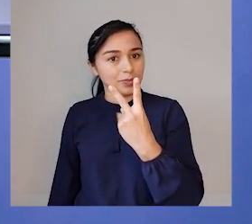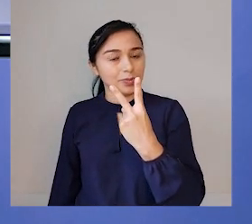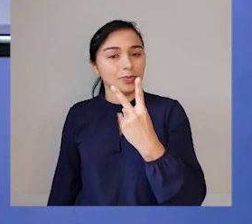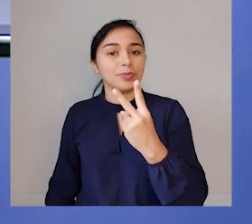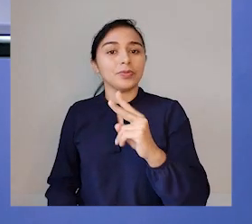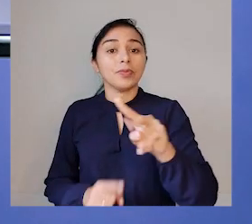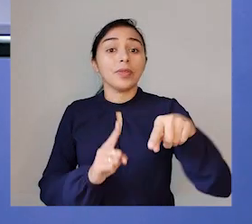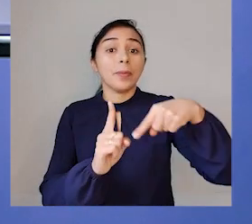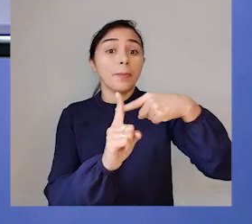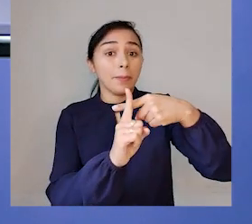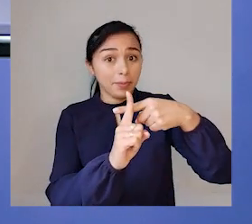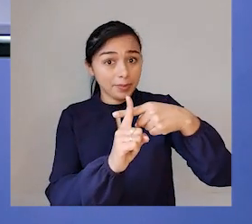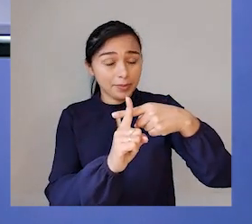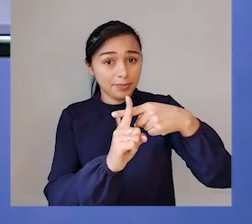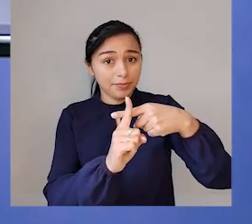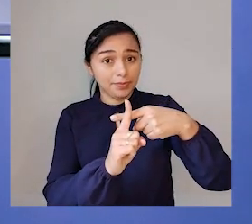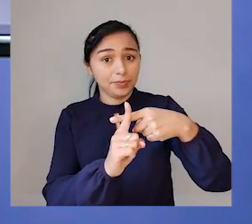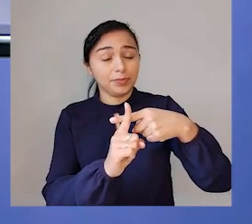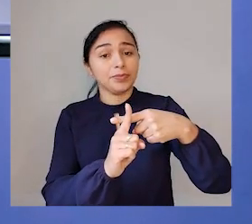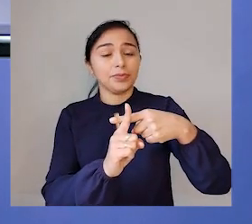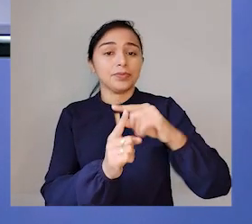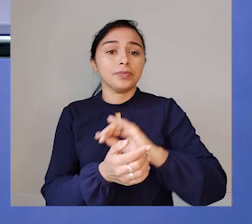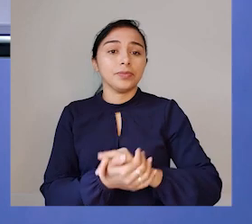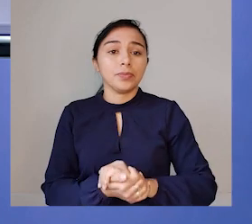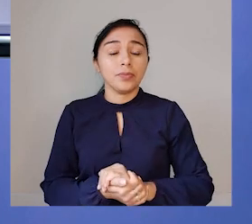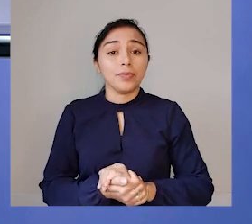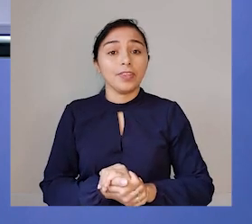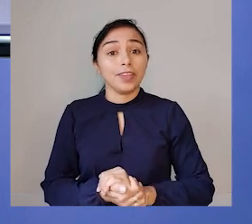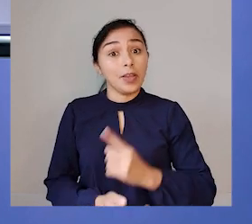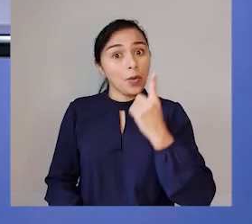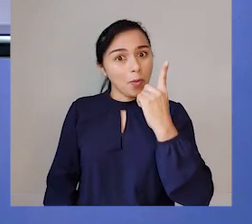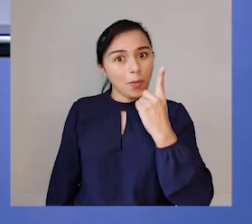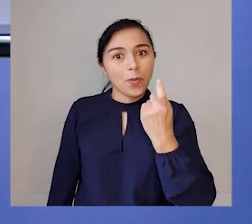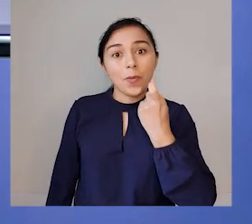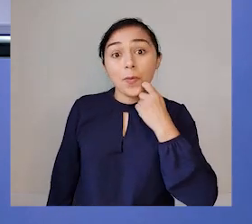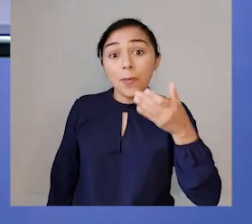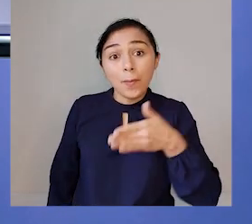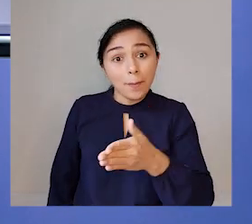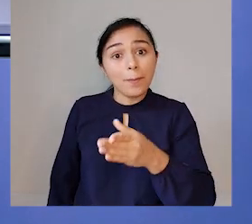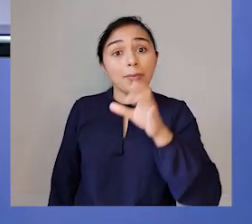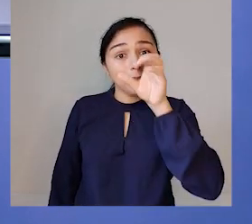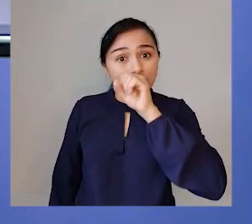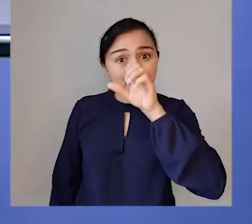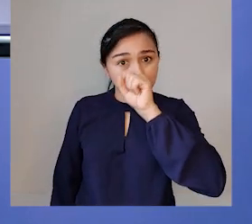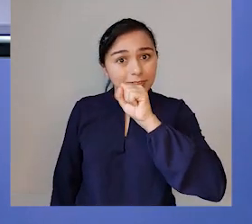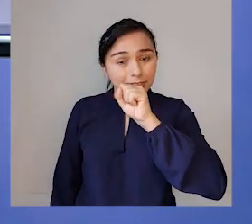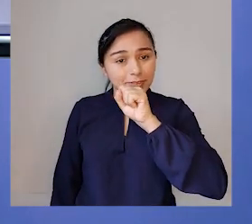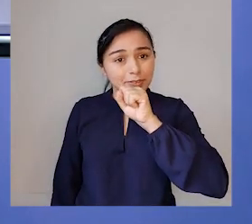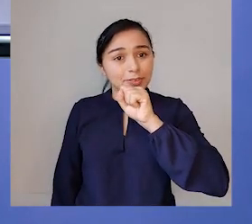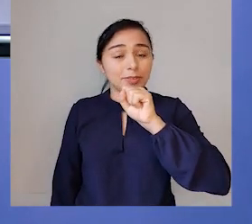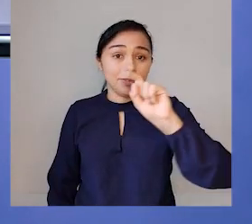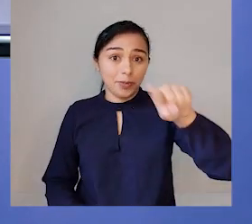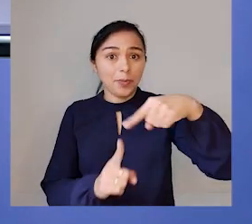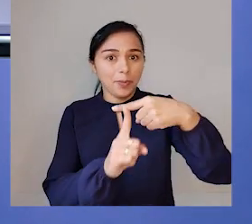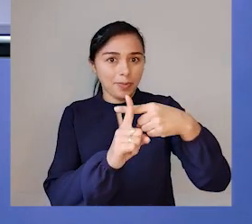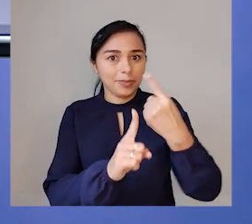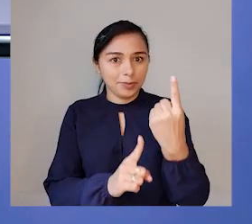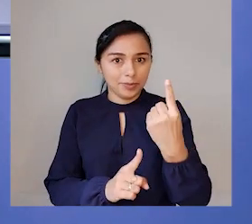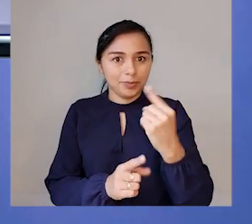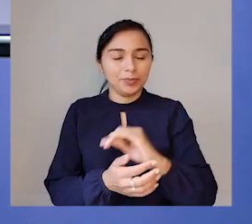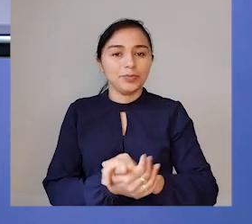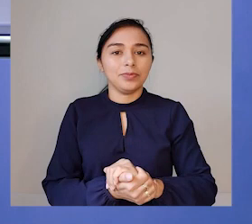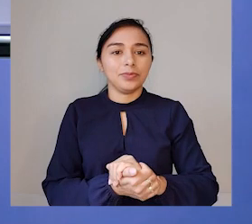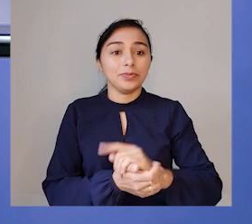2 mais, aí a gente ainda tem um laranja que é o rei, então eu vou adicionar o